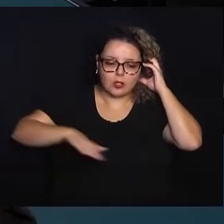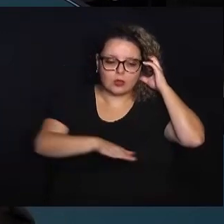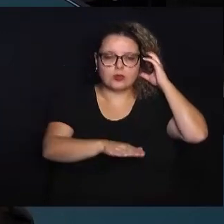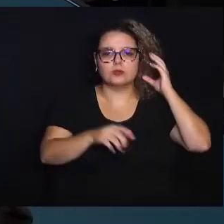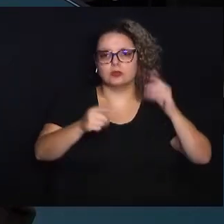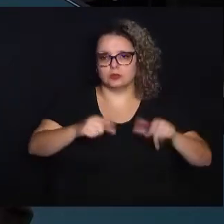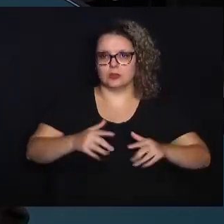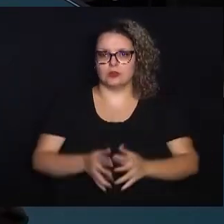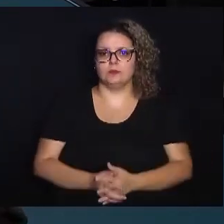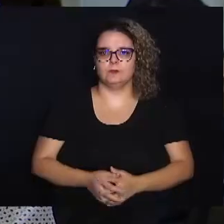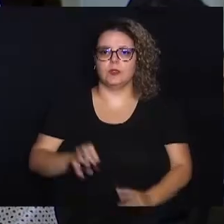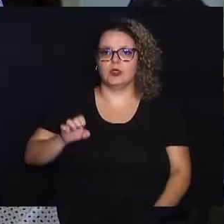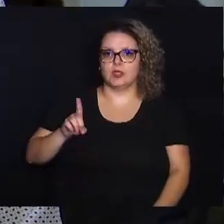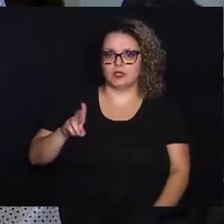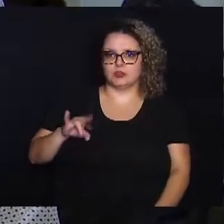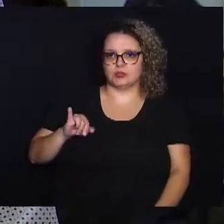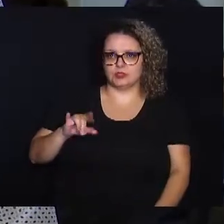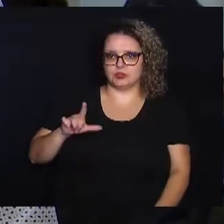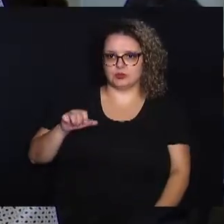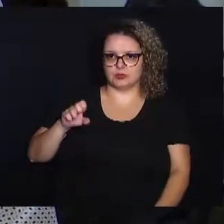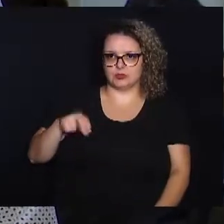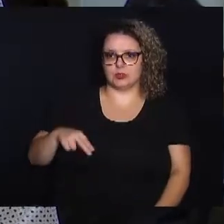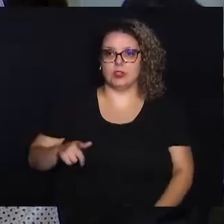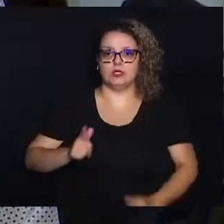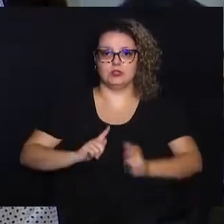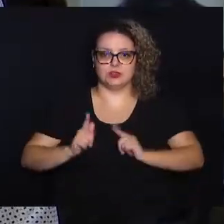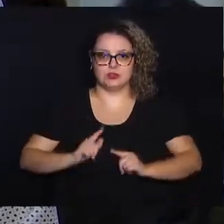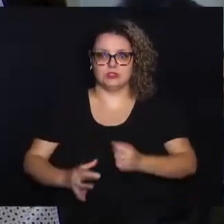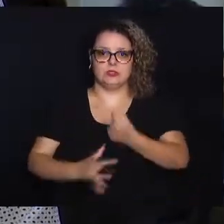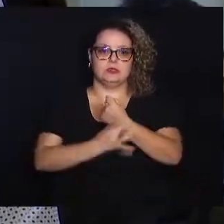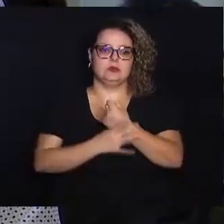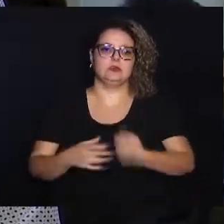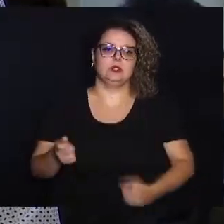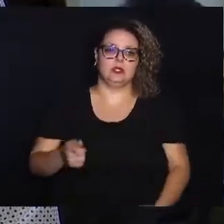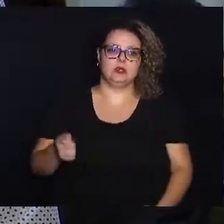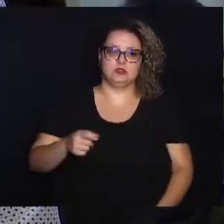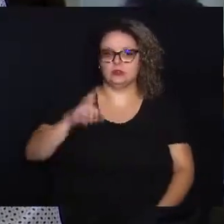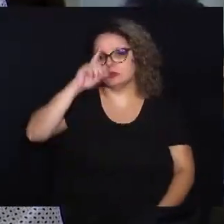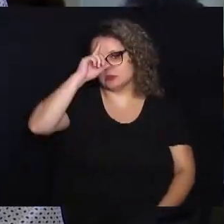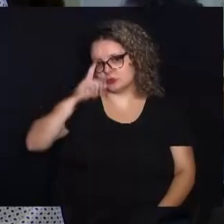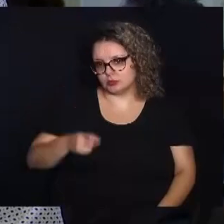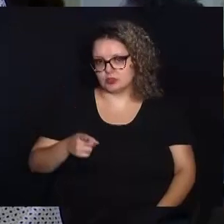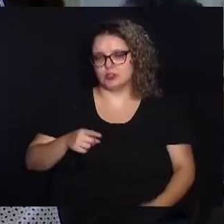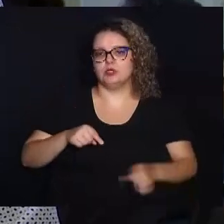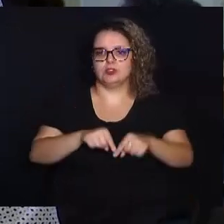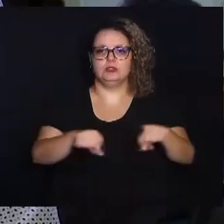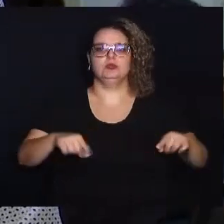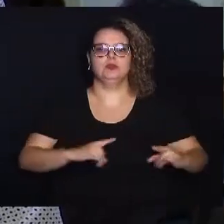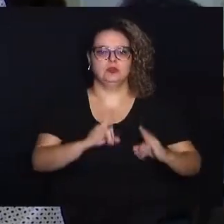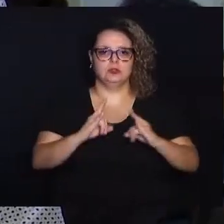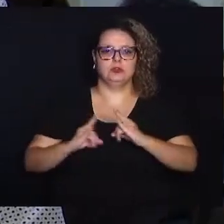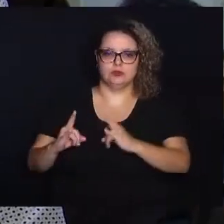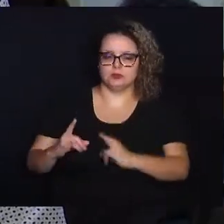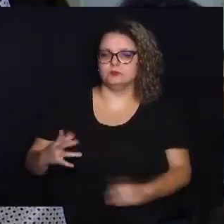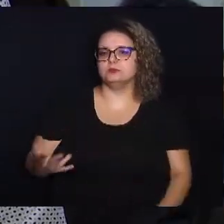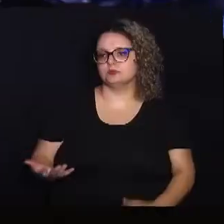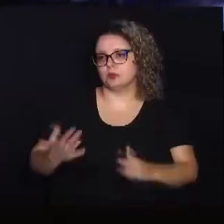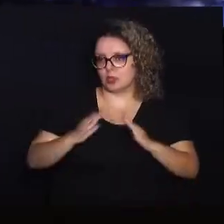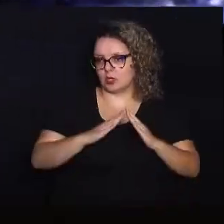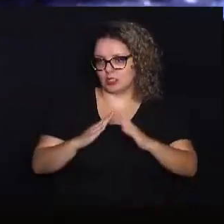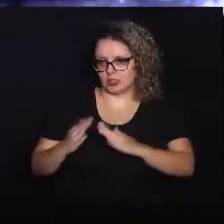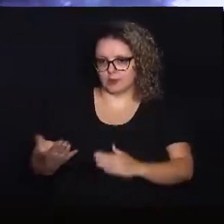viatura já comparece ao local Edilson é gerente de segurança da associação de proprietários de um condomínio